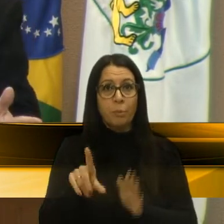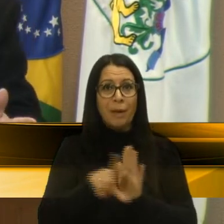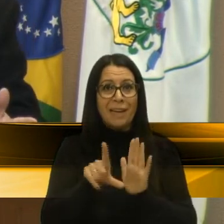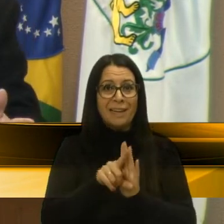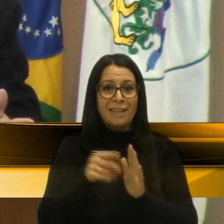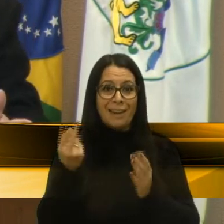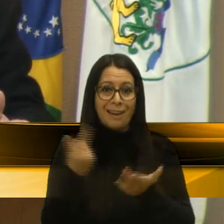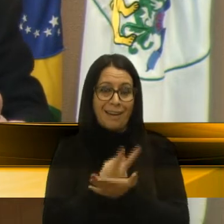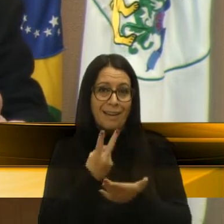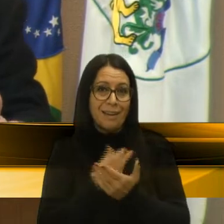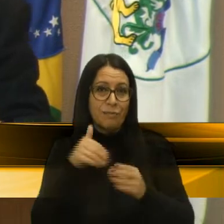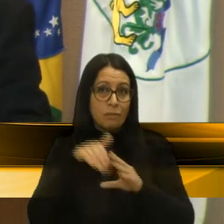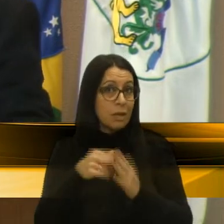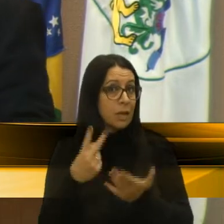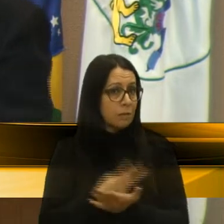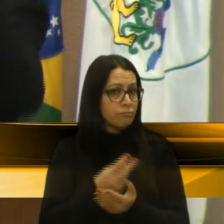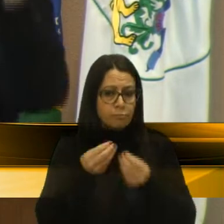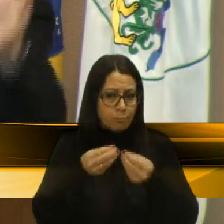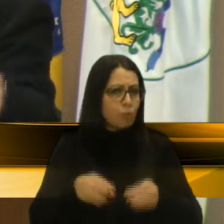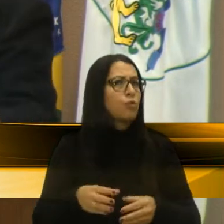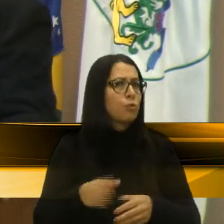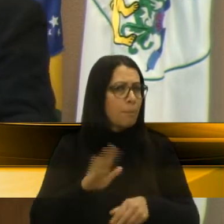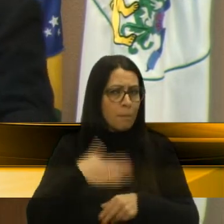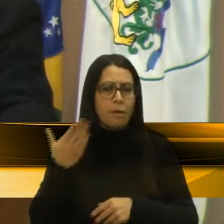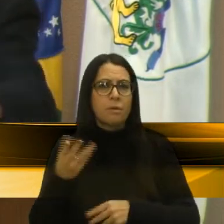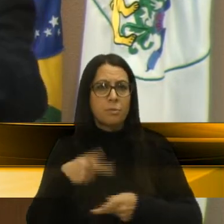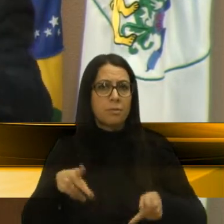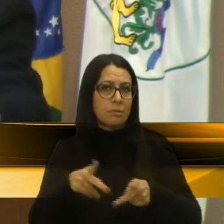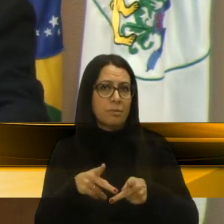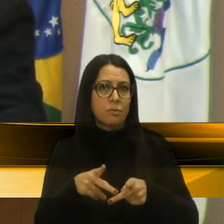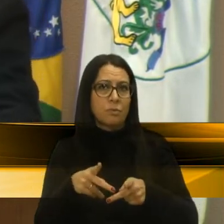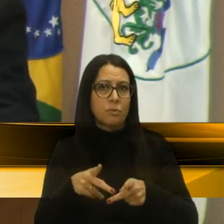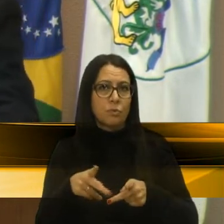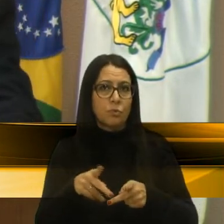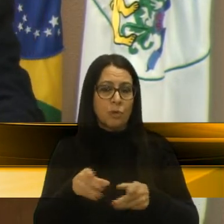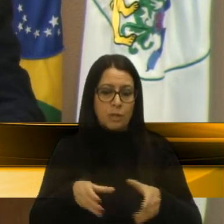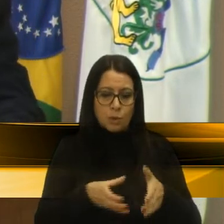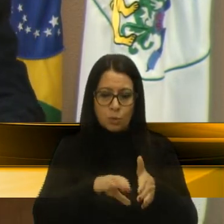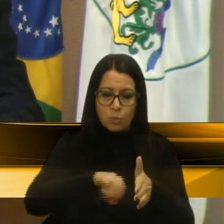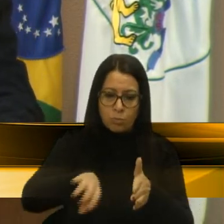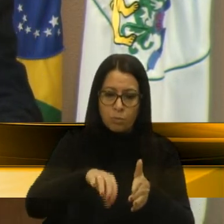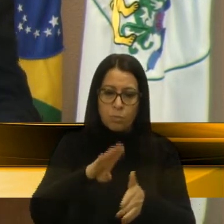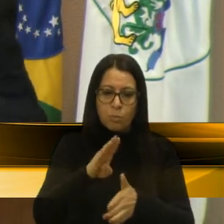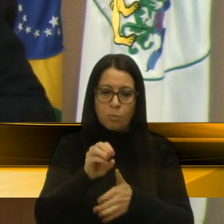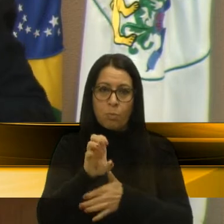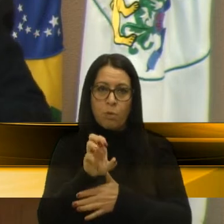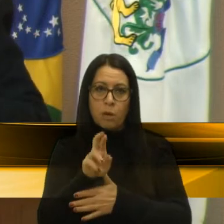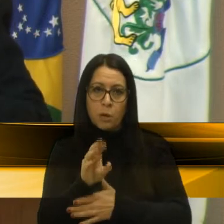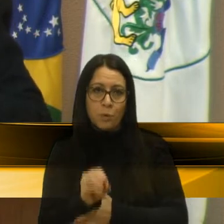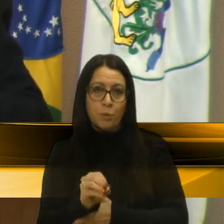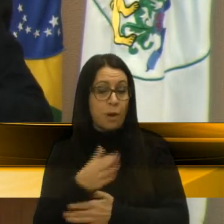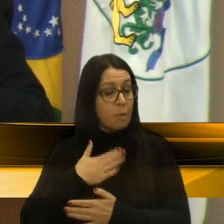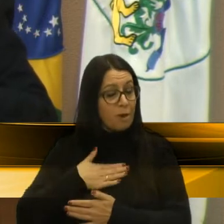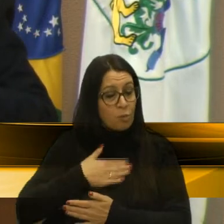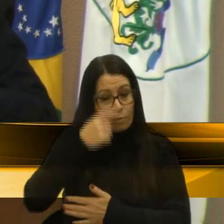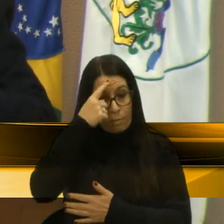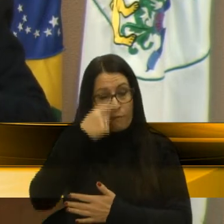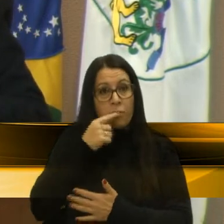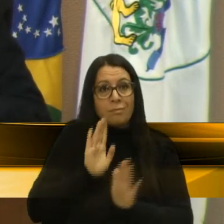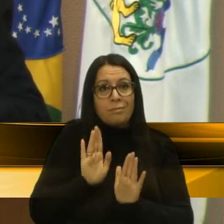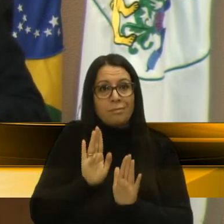dediquei a minha vida inteira aqui nos mandatos que ocupo aqui nesta casa a estudar, compreender a legislação, ver aquilo que não